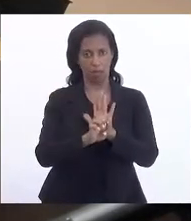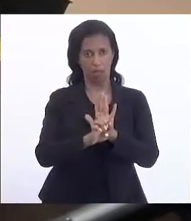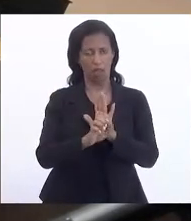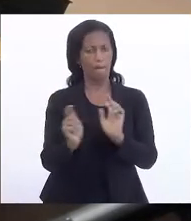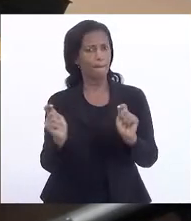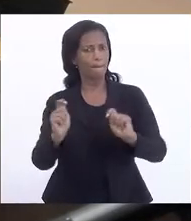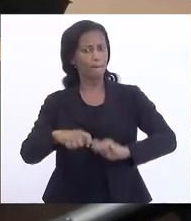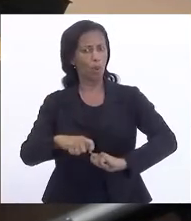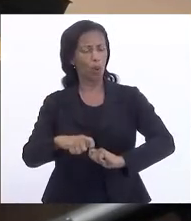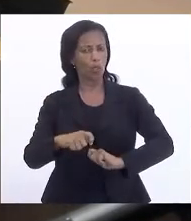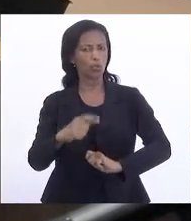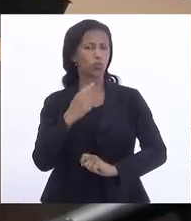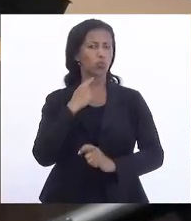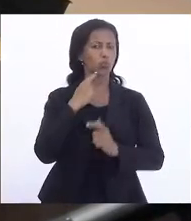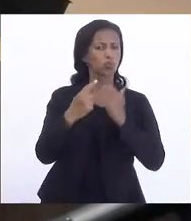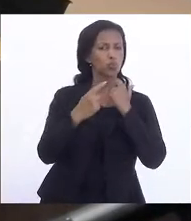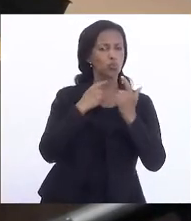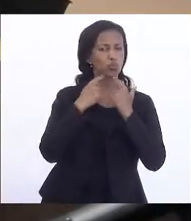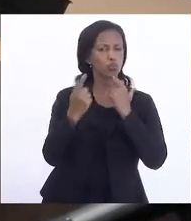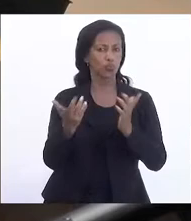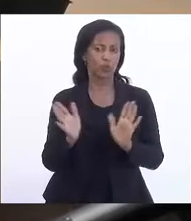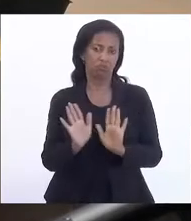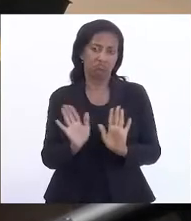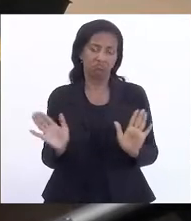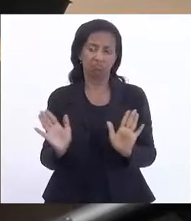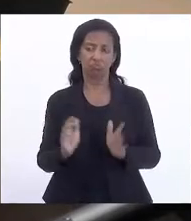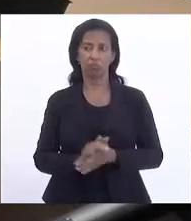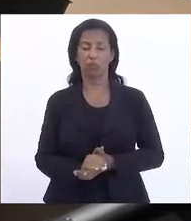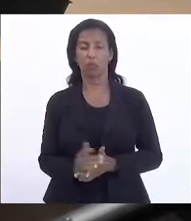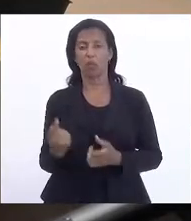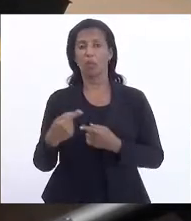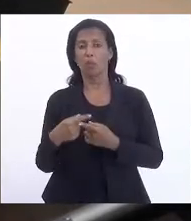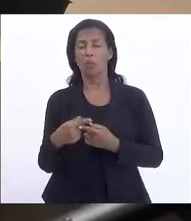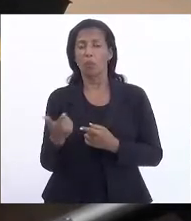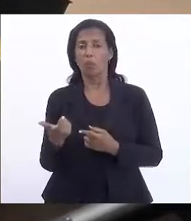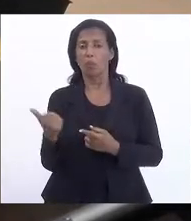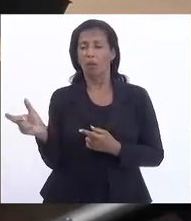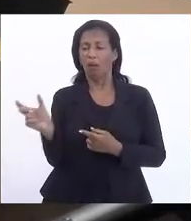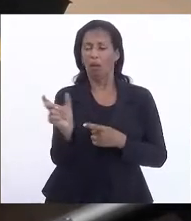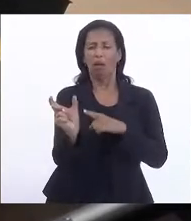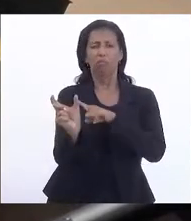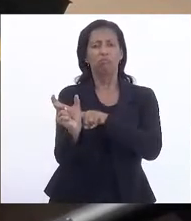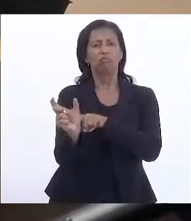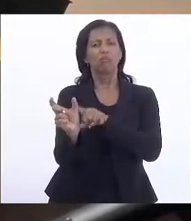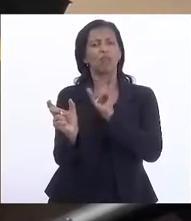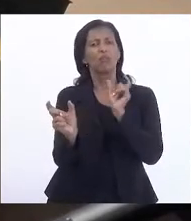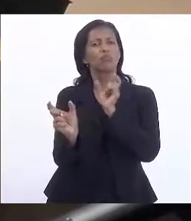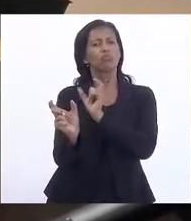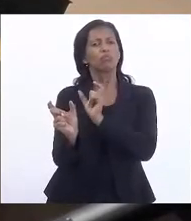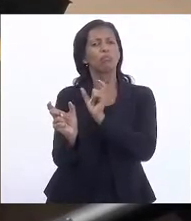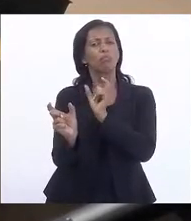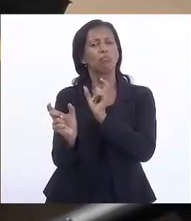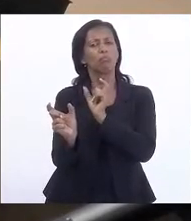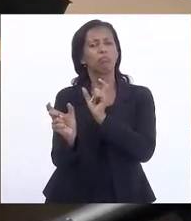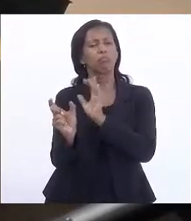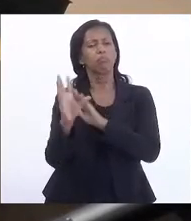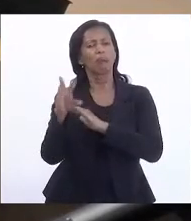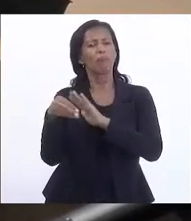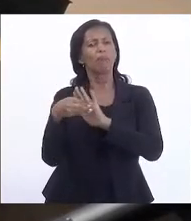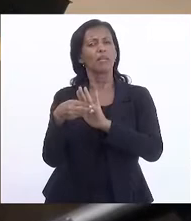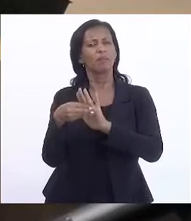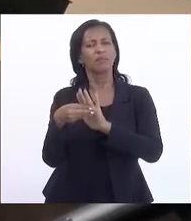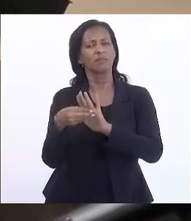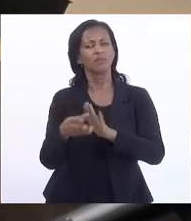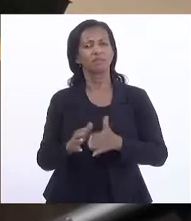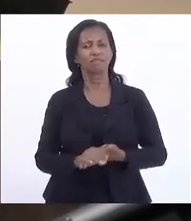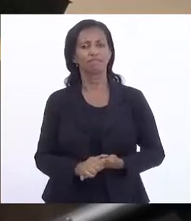pode gerar dúvida quanto à abrangência, porque não nos resta, é claro, a sua aplicabilidade.